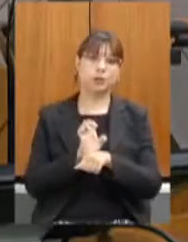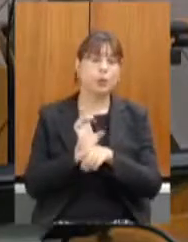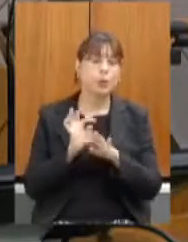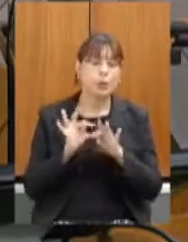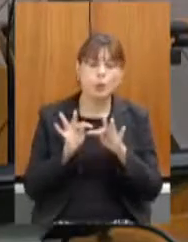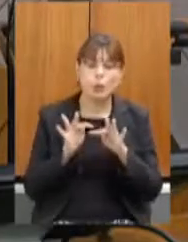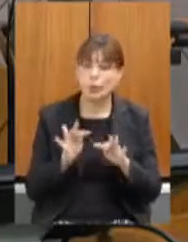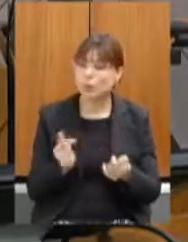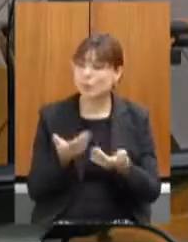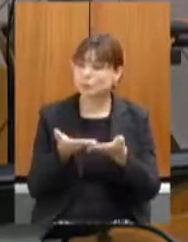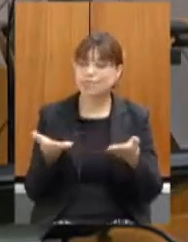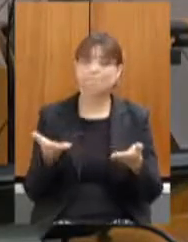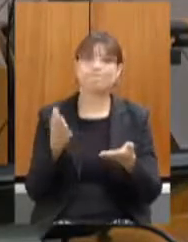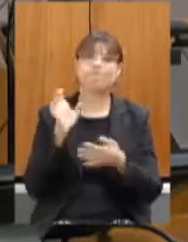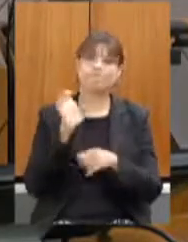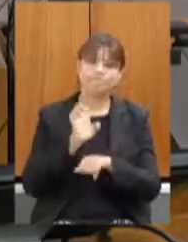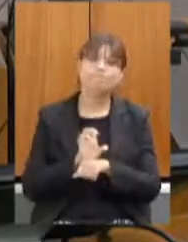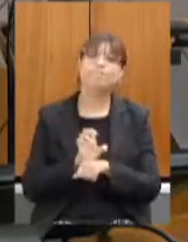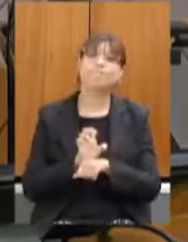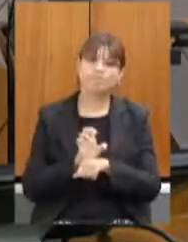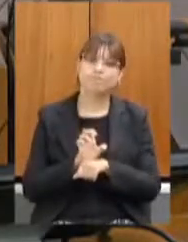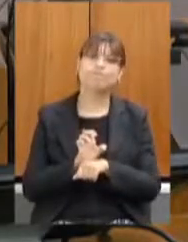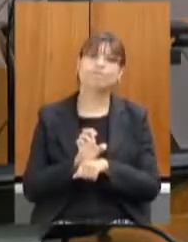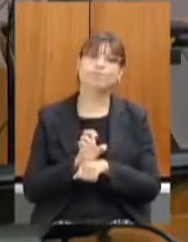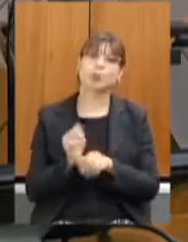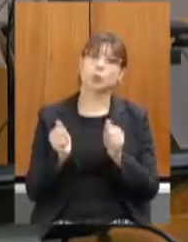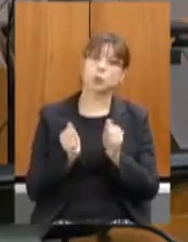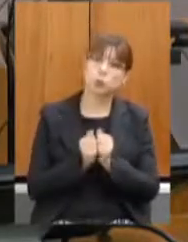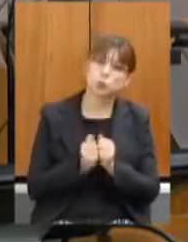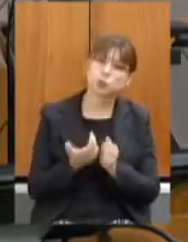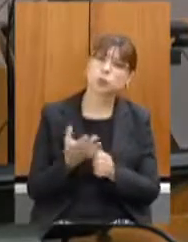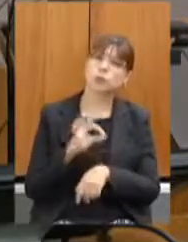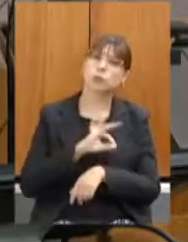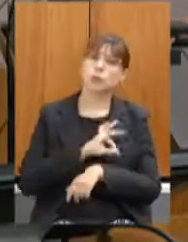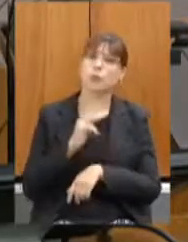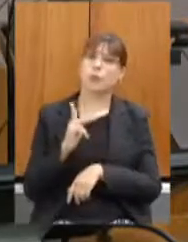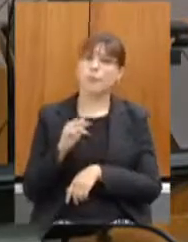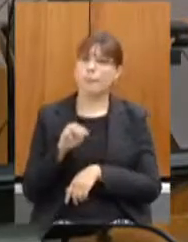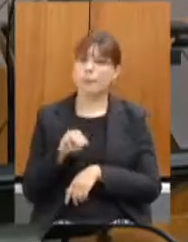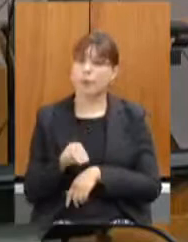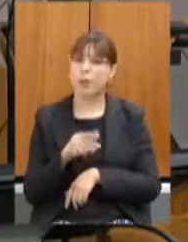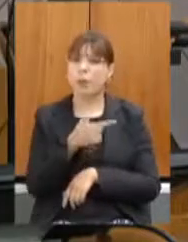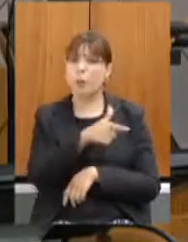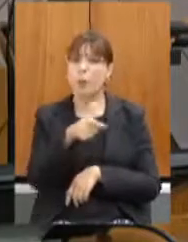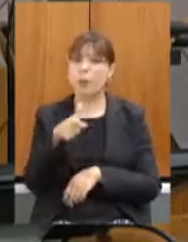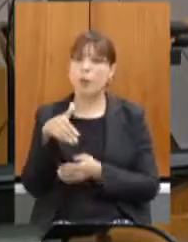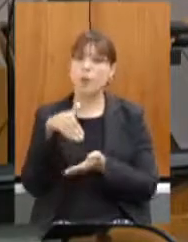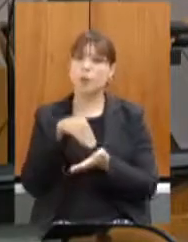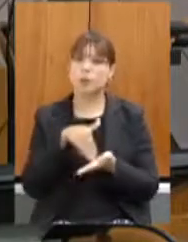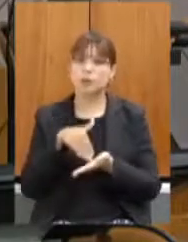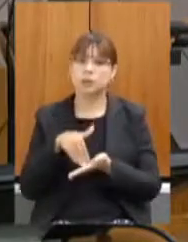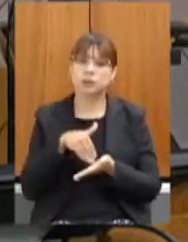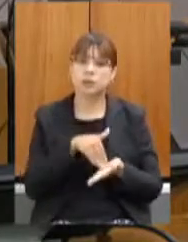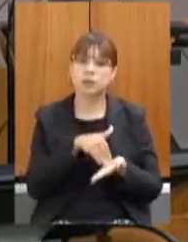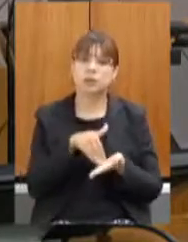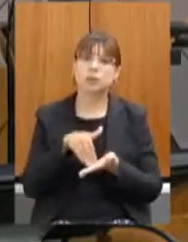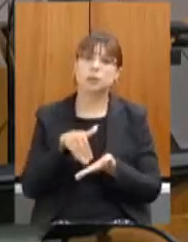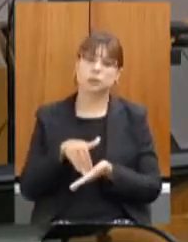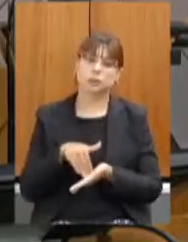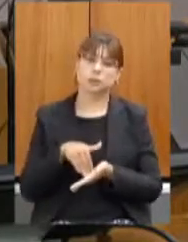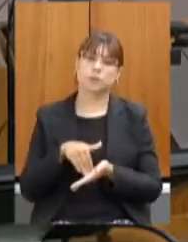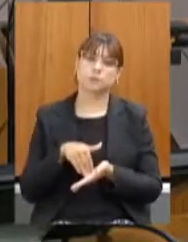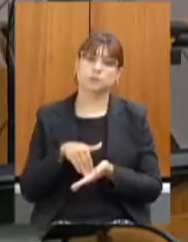todo o estado Realmente nós temos hoje a polícia militar as demais secretarias é dentro do